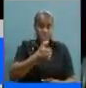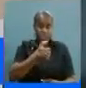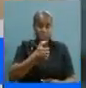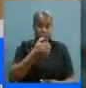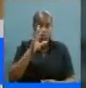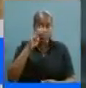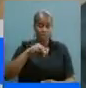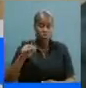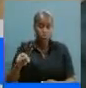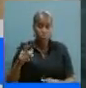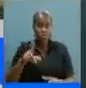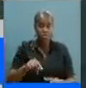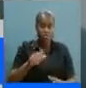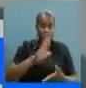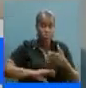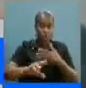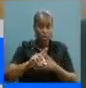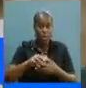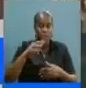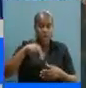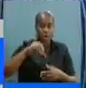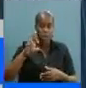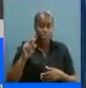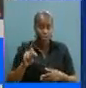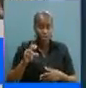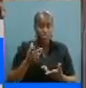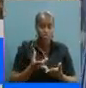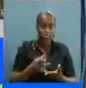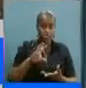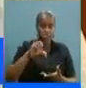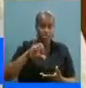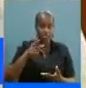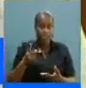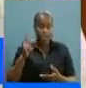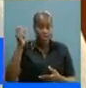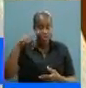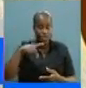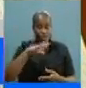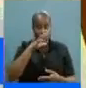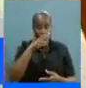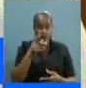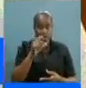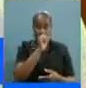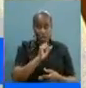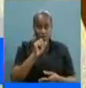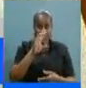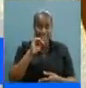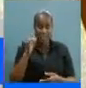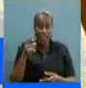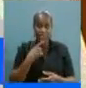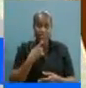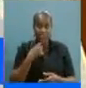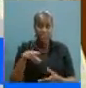outro colega do concurso, Amor na Kidia, e a solo cantou um slow em inglês. Músicas escolhidas para mostrar